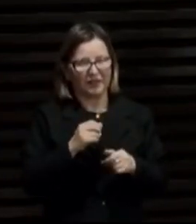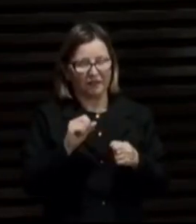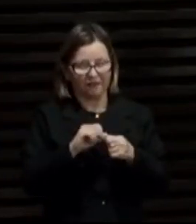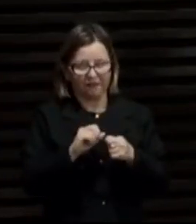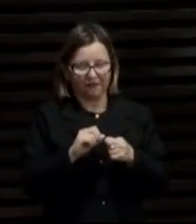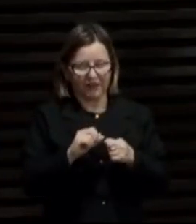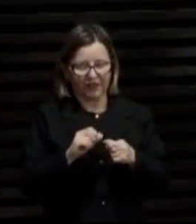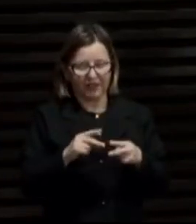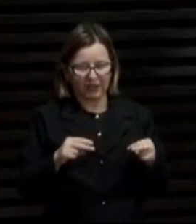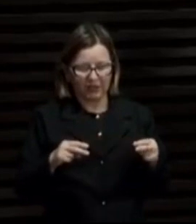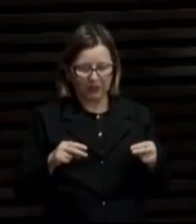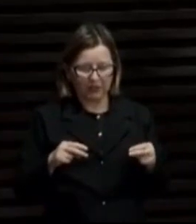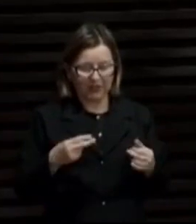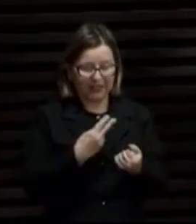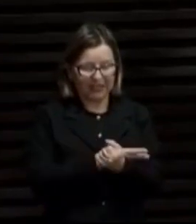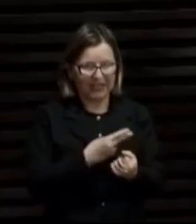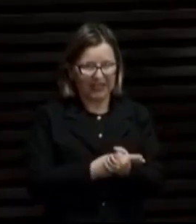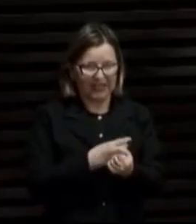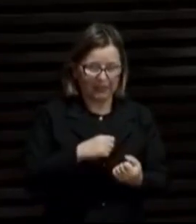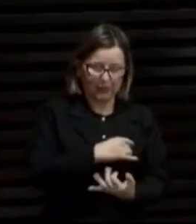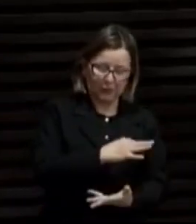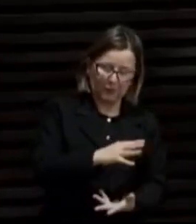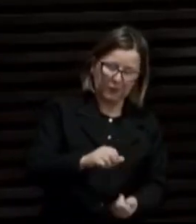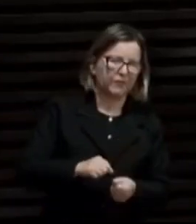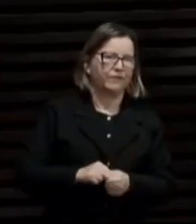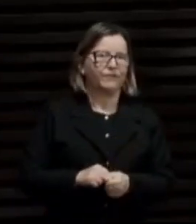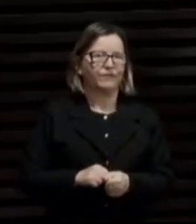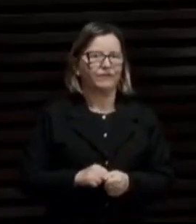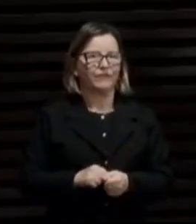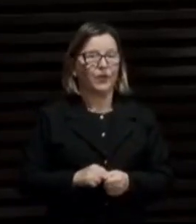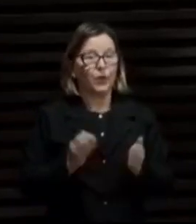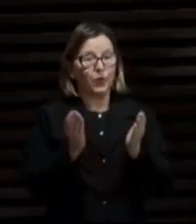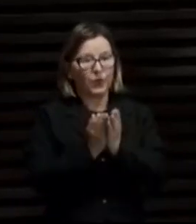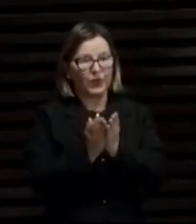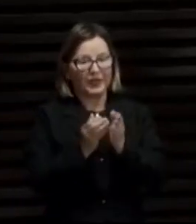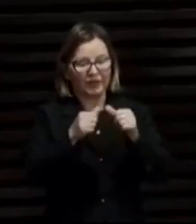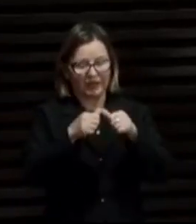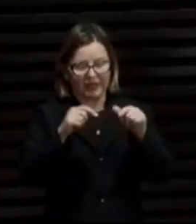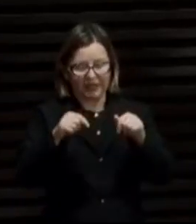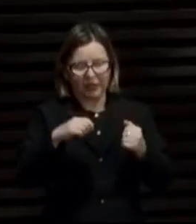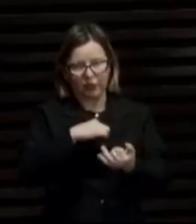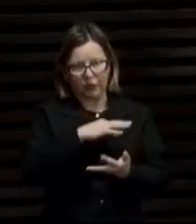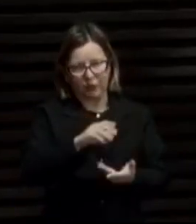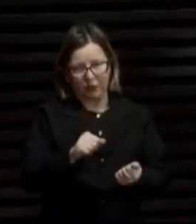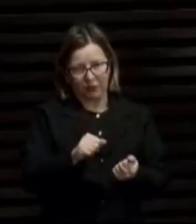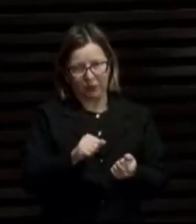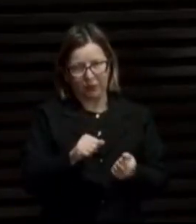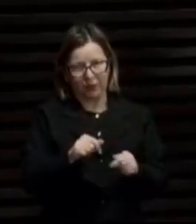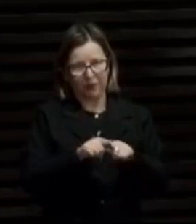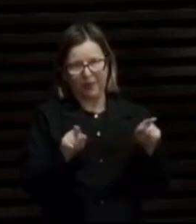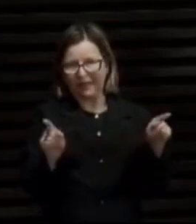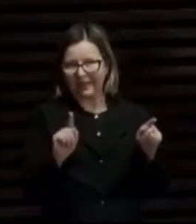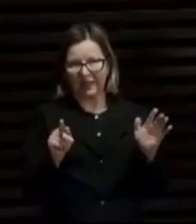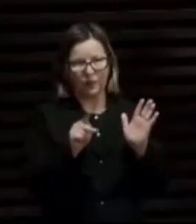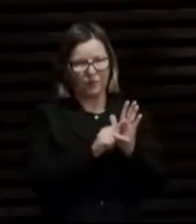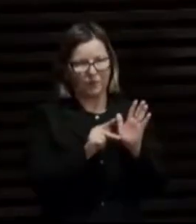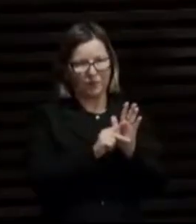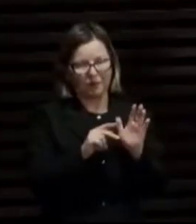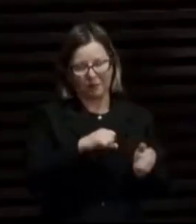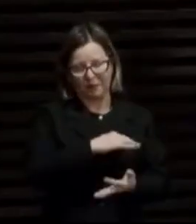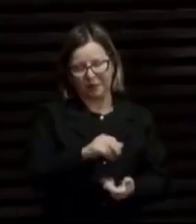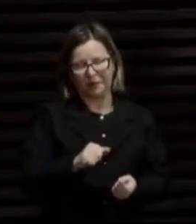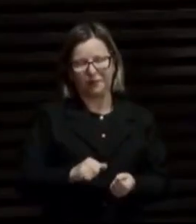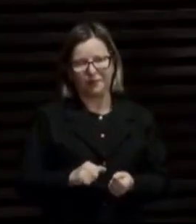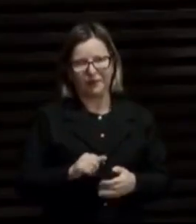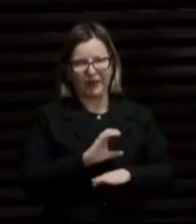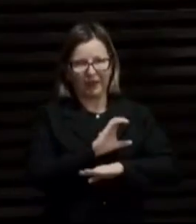O cristão está no mundo, mas o mundo não está nele. Efésios 4,17. Vamos